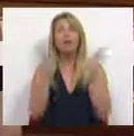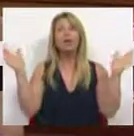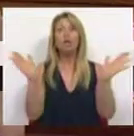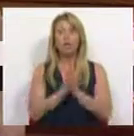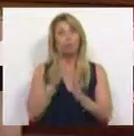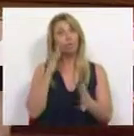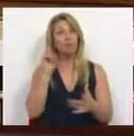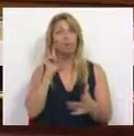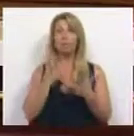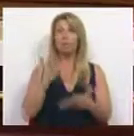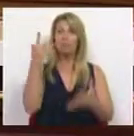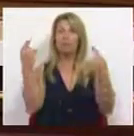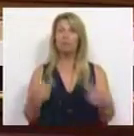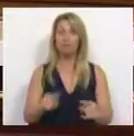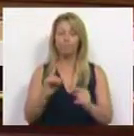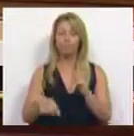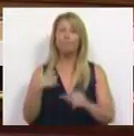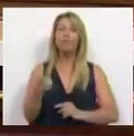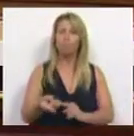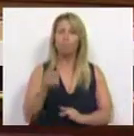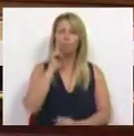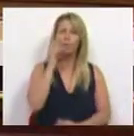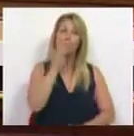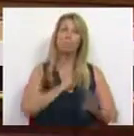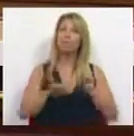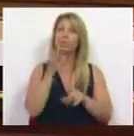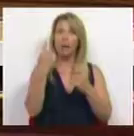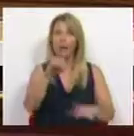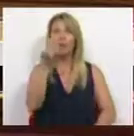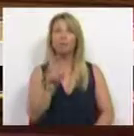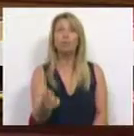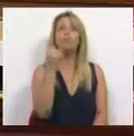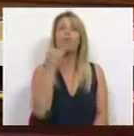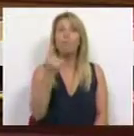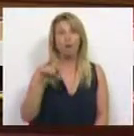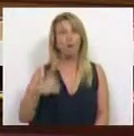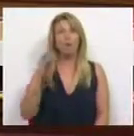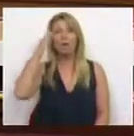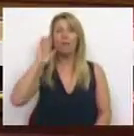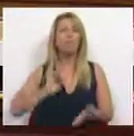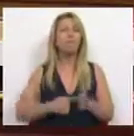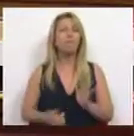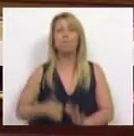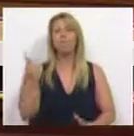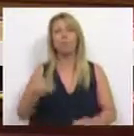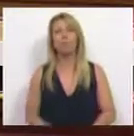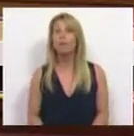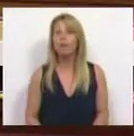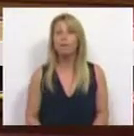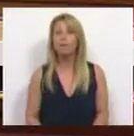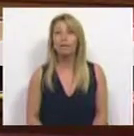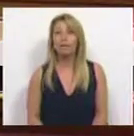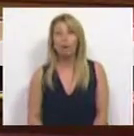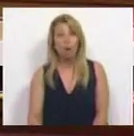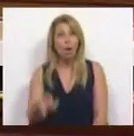tem relevância. Depois, senhoras e senhores deputados, há uma questão que para os Verdes é fundamental. O